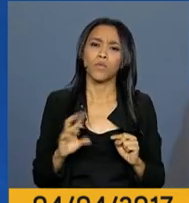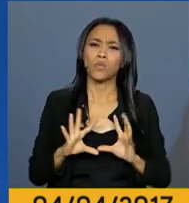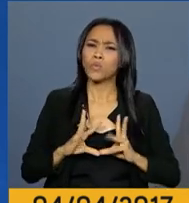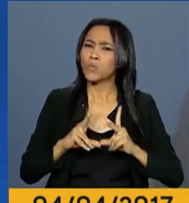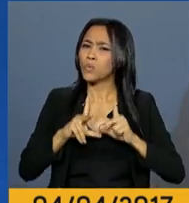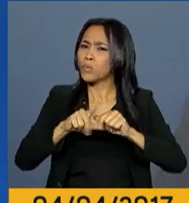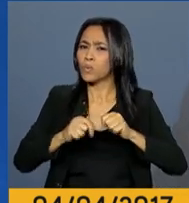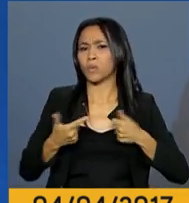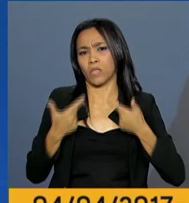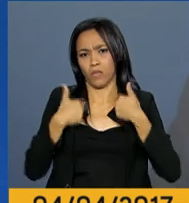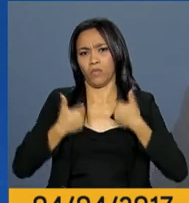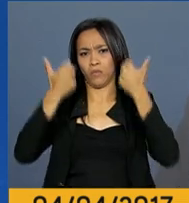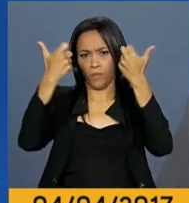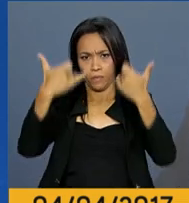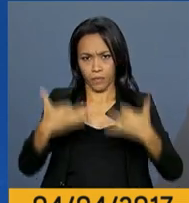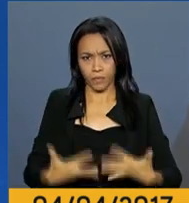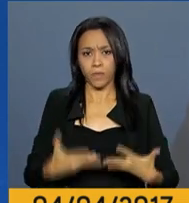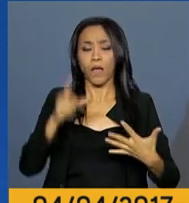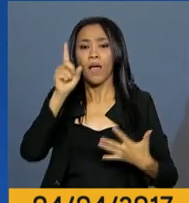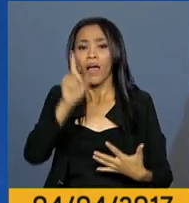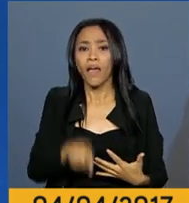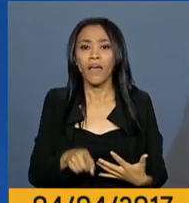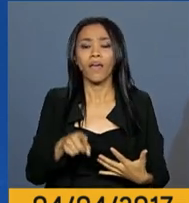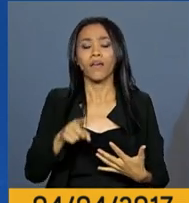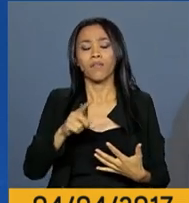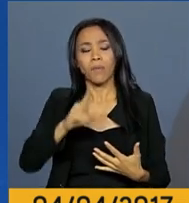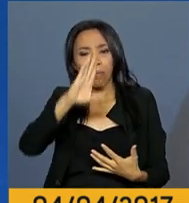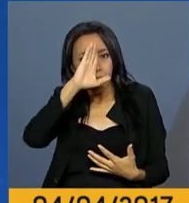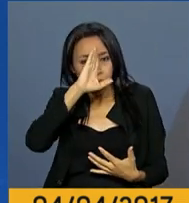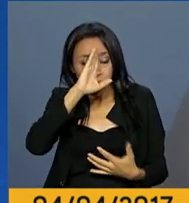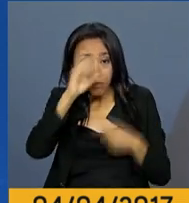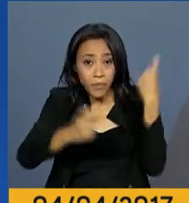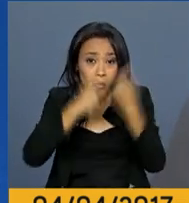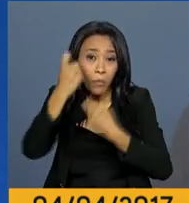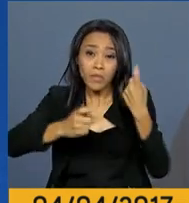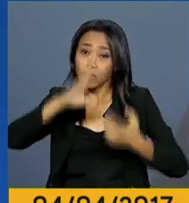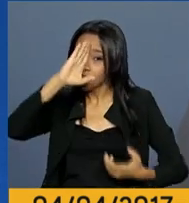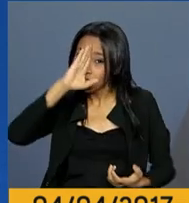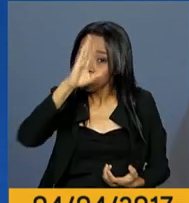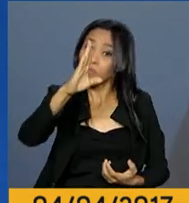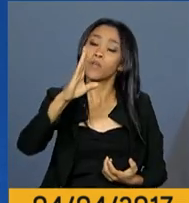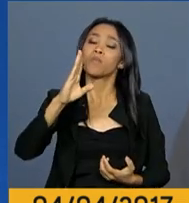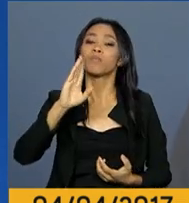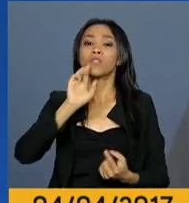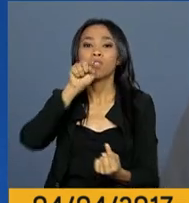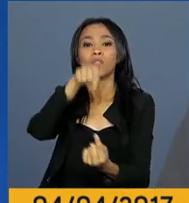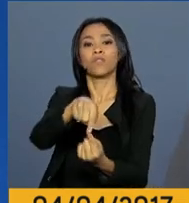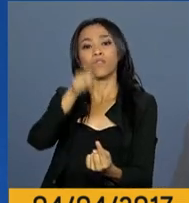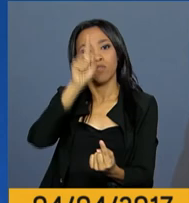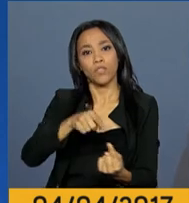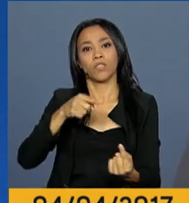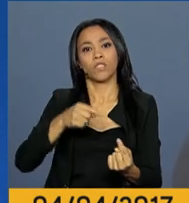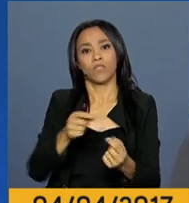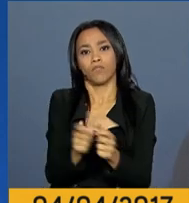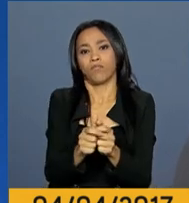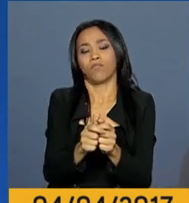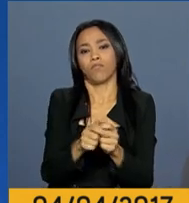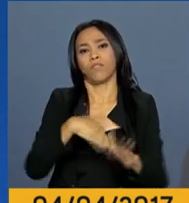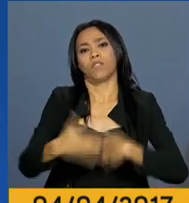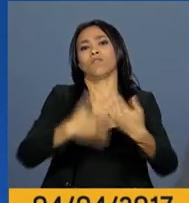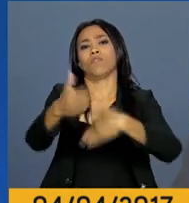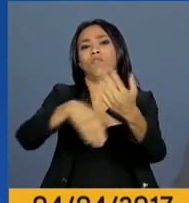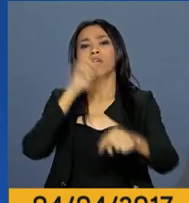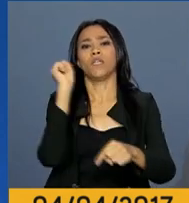minhas senhoras e meus senhores, é uma prioridade nossa, que é crescer para gerar empregos. E, para tanto, eu